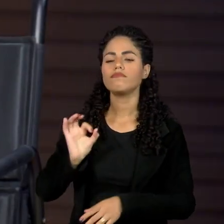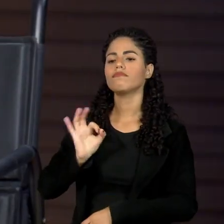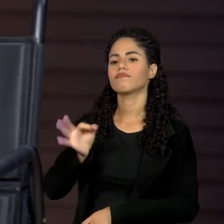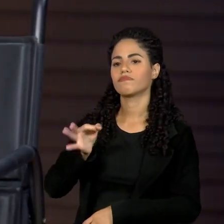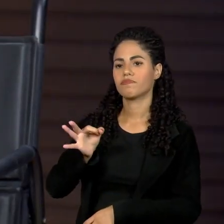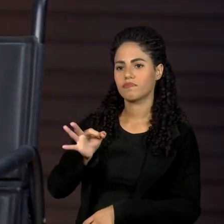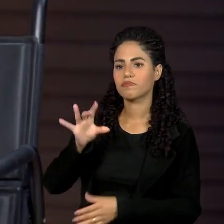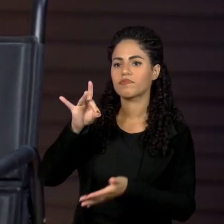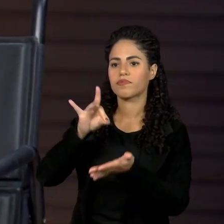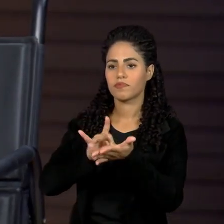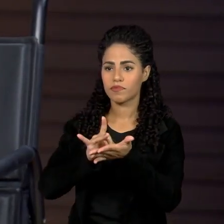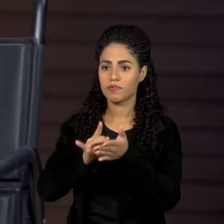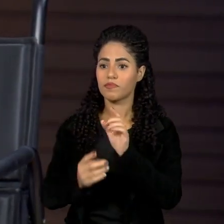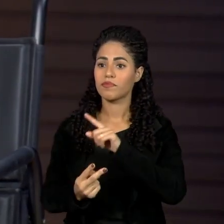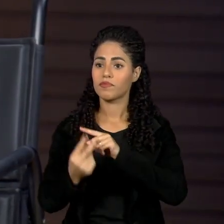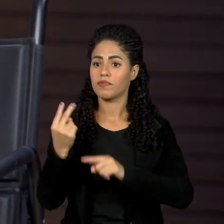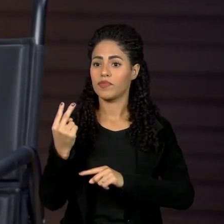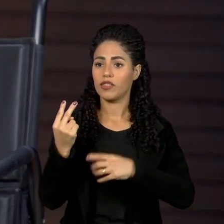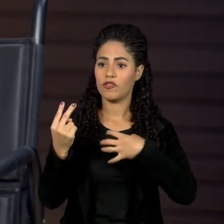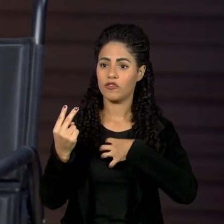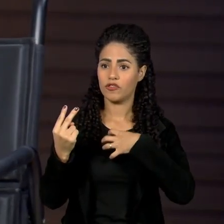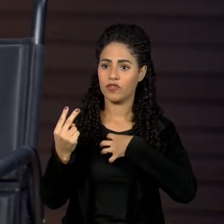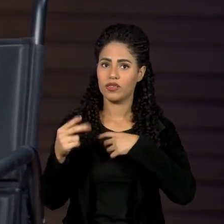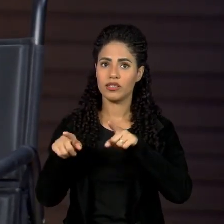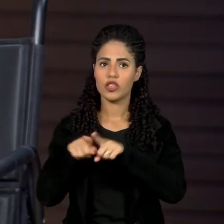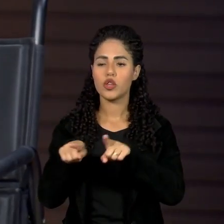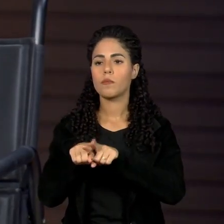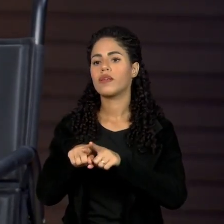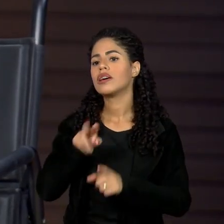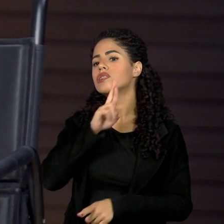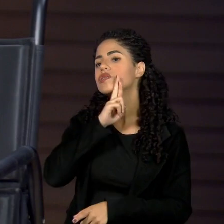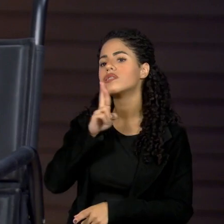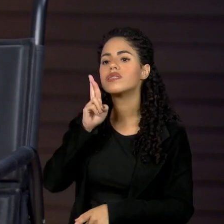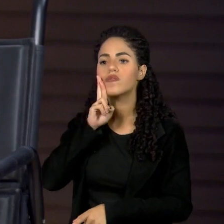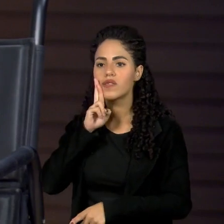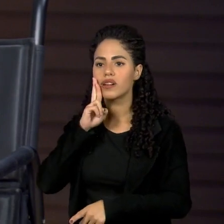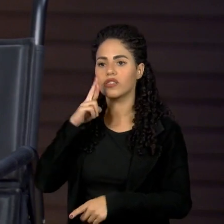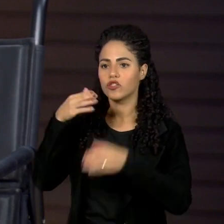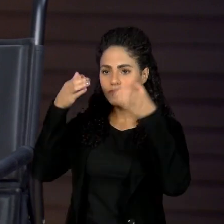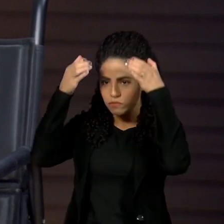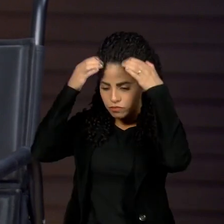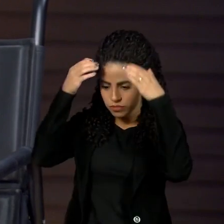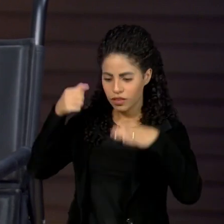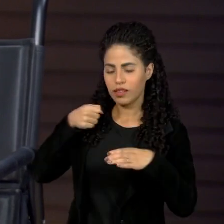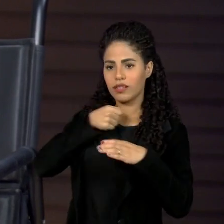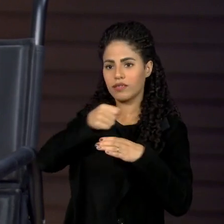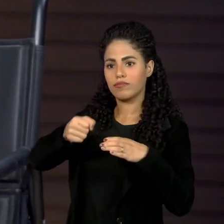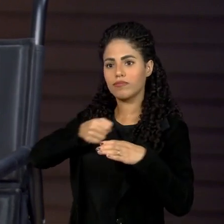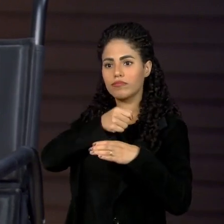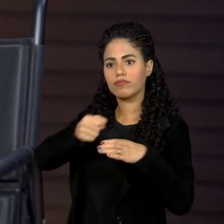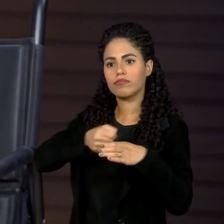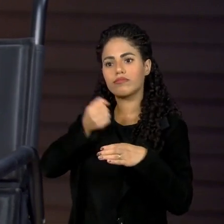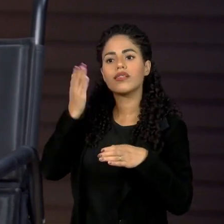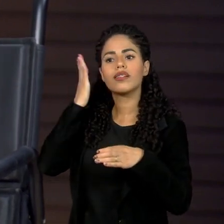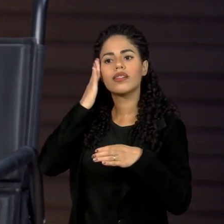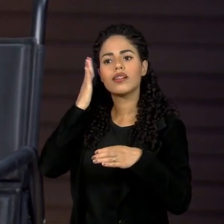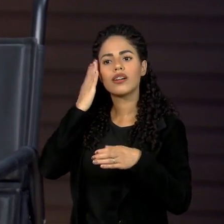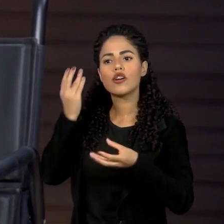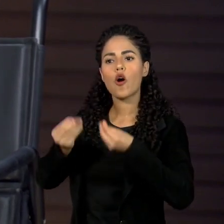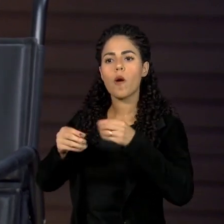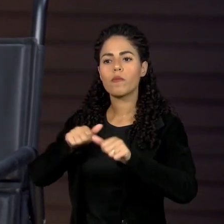acho que em 2 esferas, né? Num cenário de restaurantes, um cenário gastronômico, que eu entendo como um movimento,